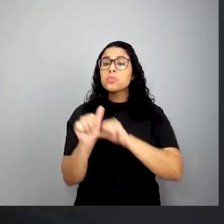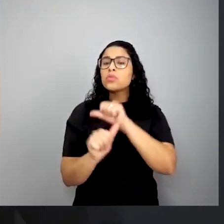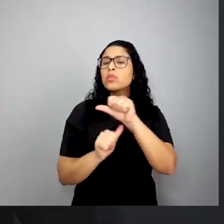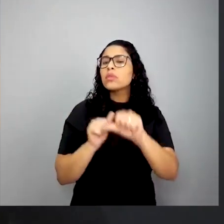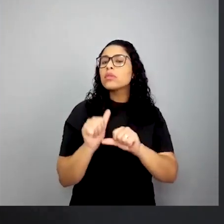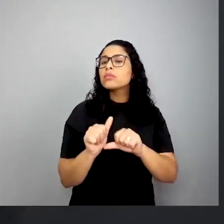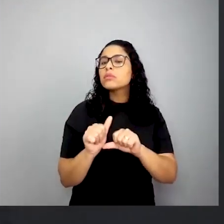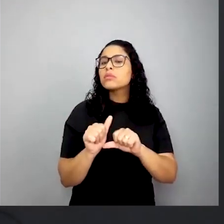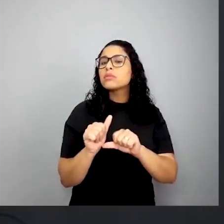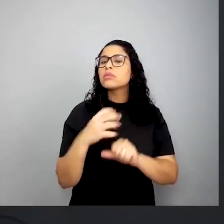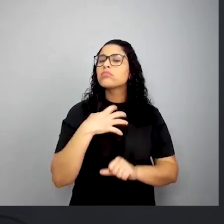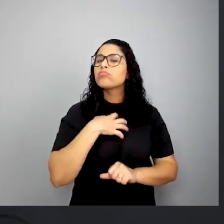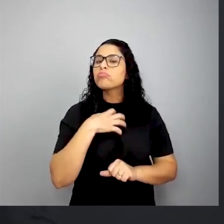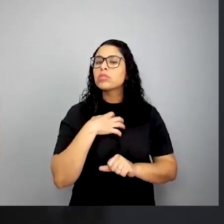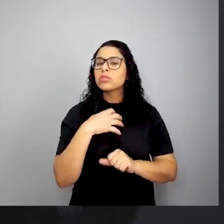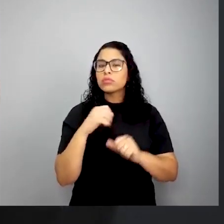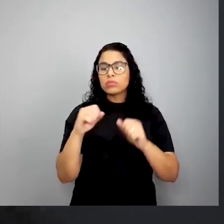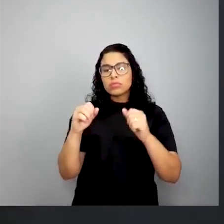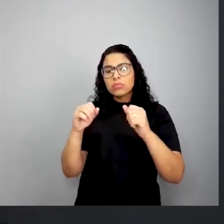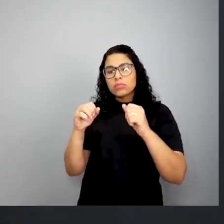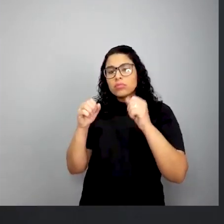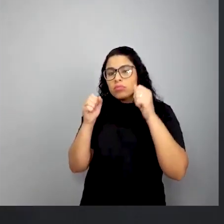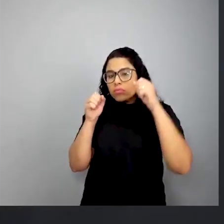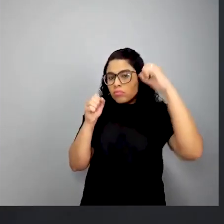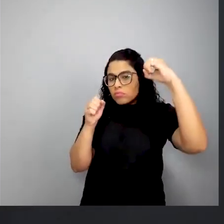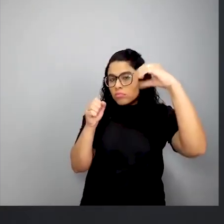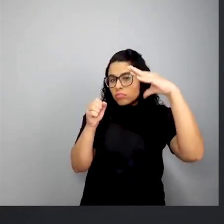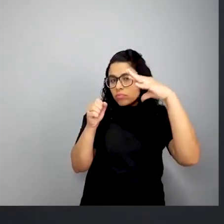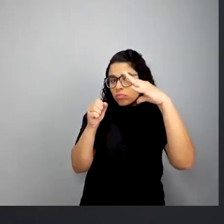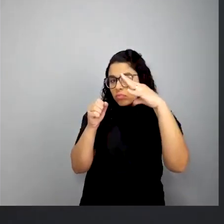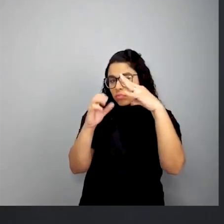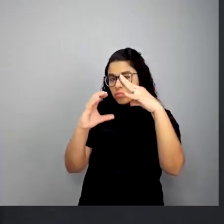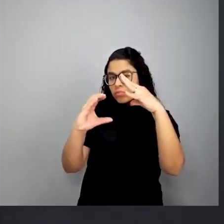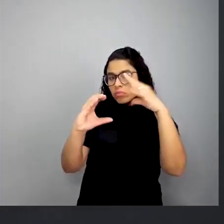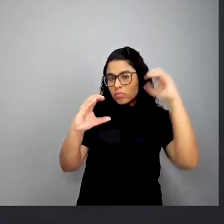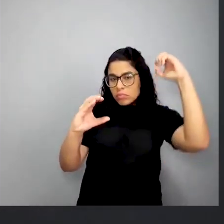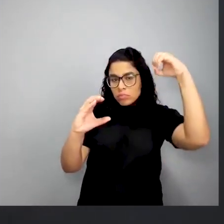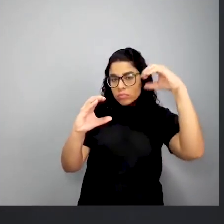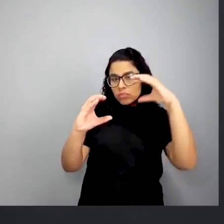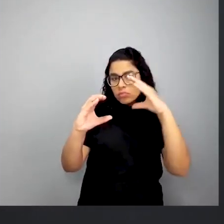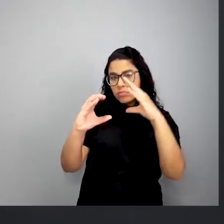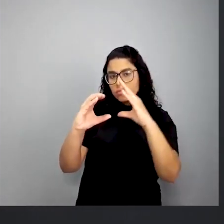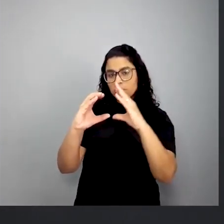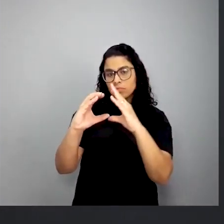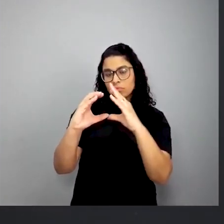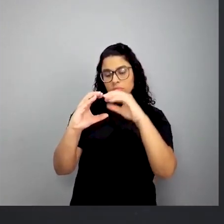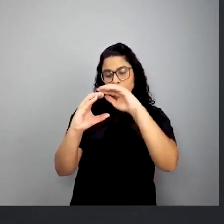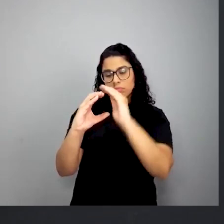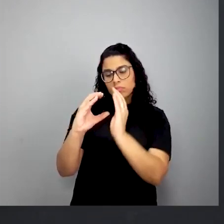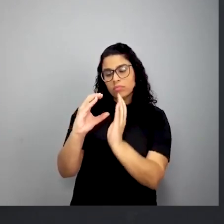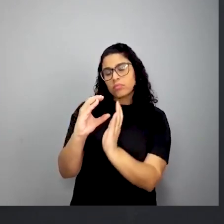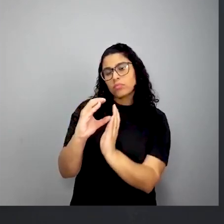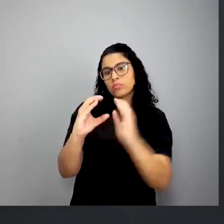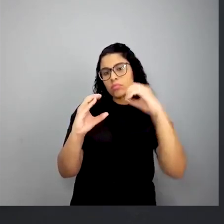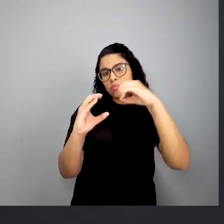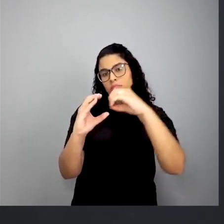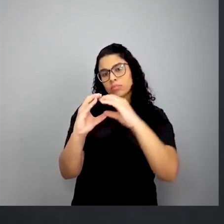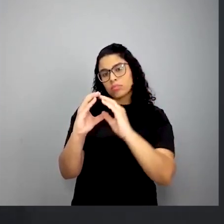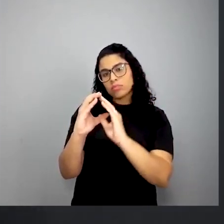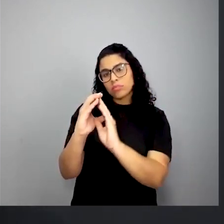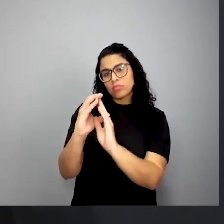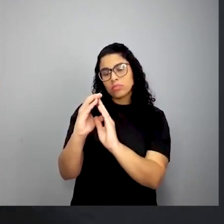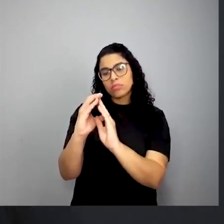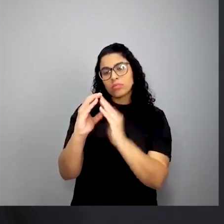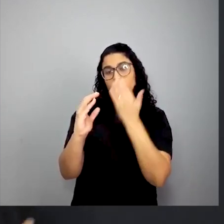desvio no caminho dos raios, no caminho da luz que entra. E aí ela vai projetar essa imagem um pouquinho mais